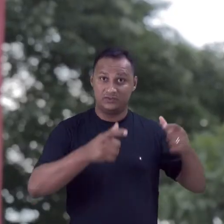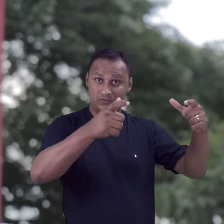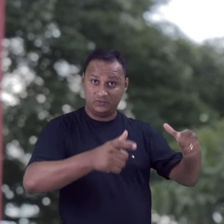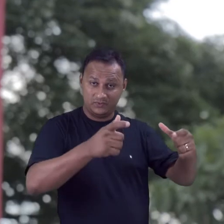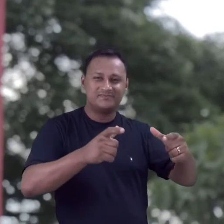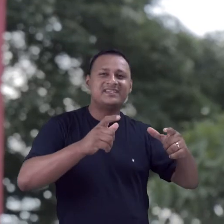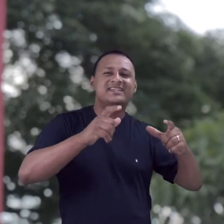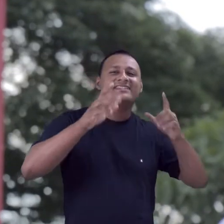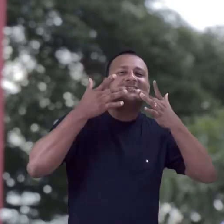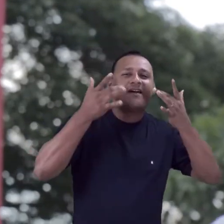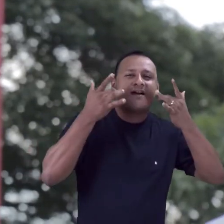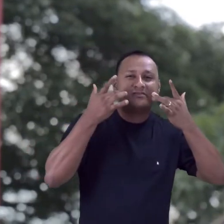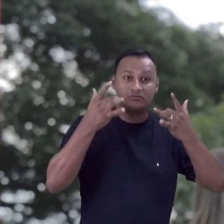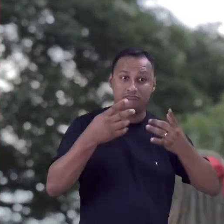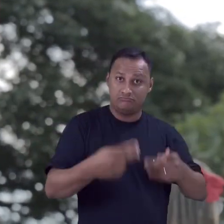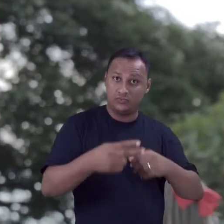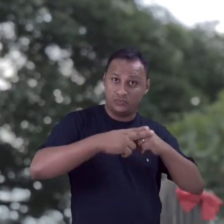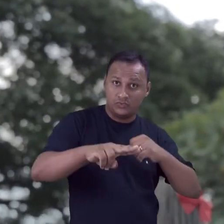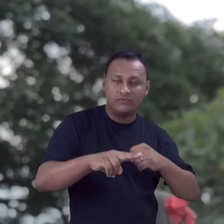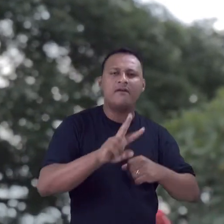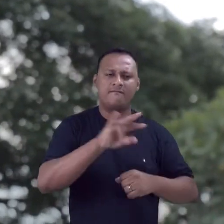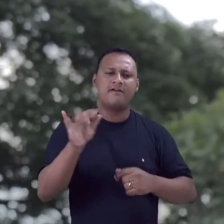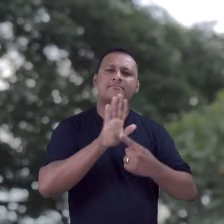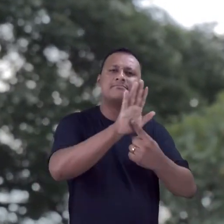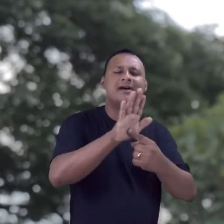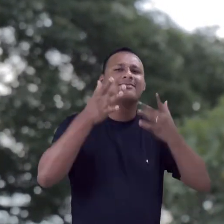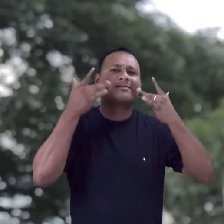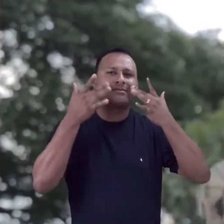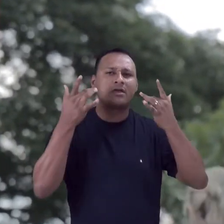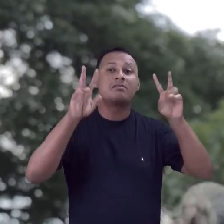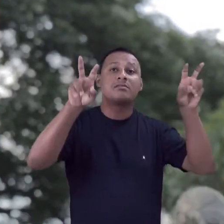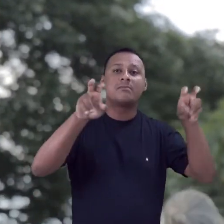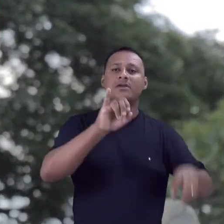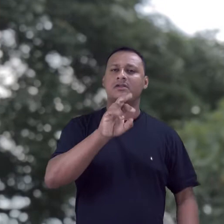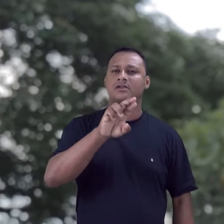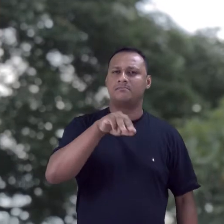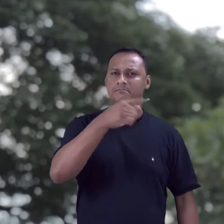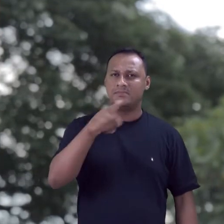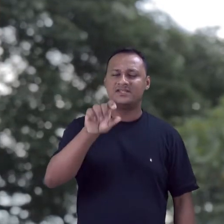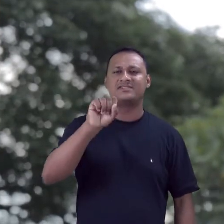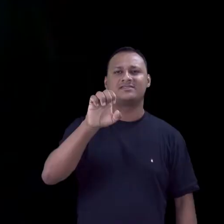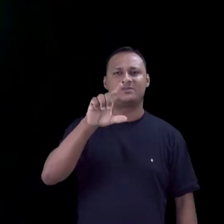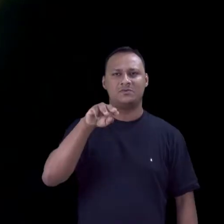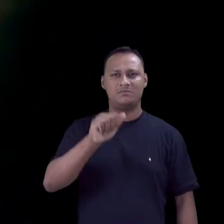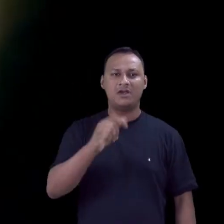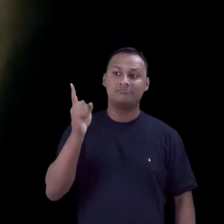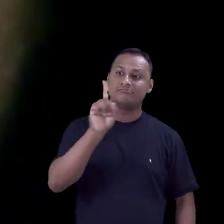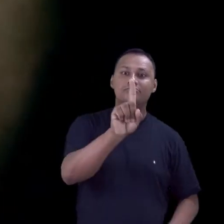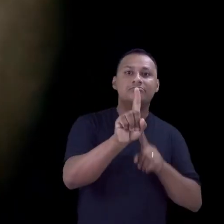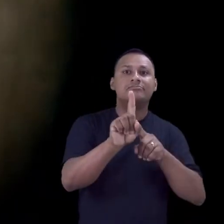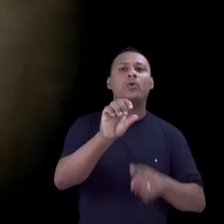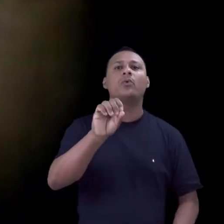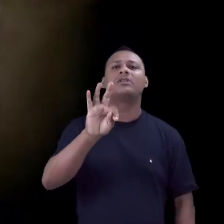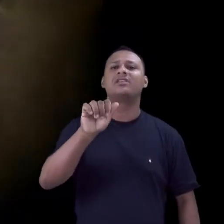No Teatro Universitário tem peça nacional neste fim de semana. Irmã Selma traz de volta ao Espírito Santo monólogos cômicos